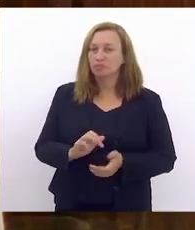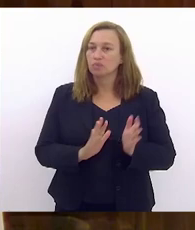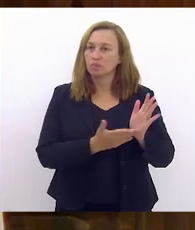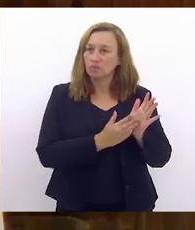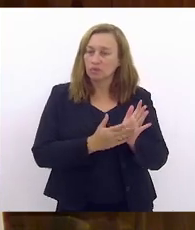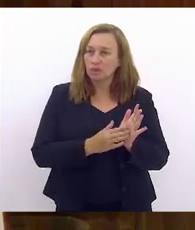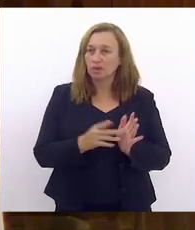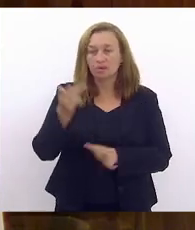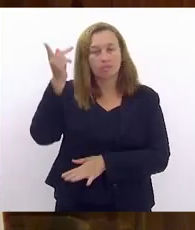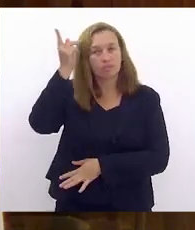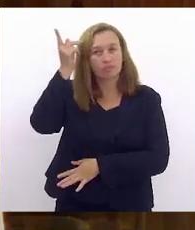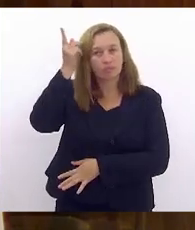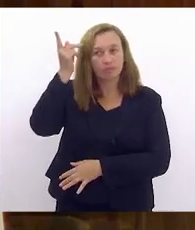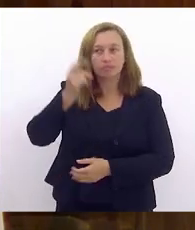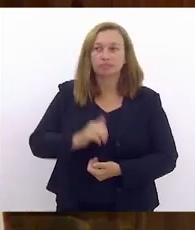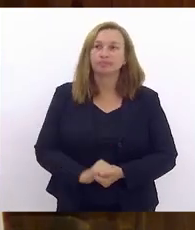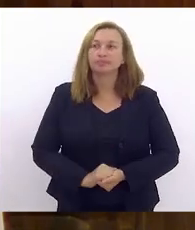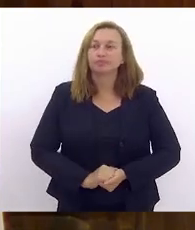paulistano,